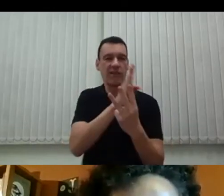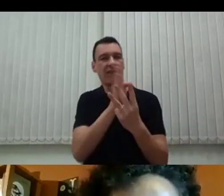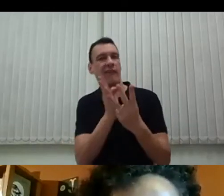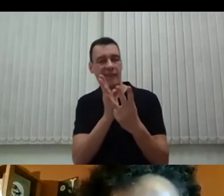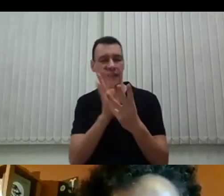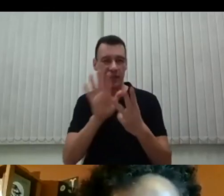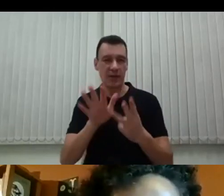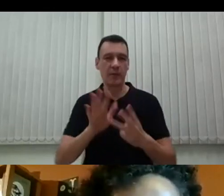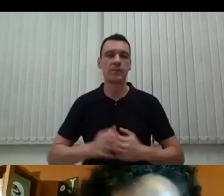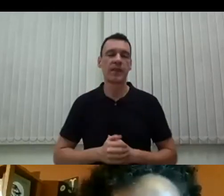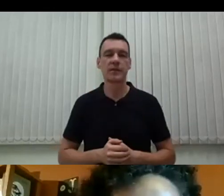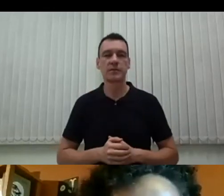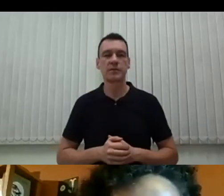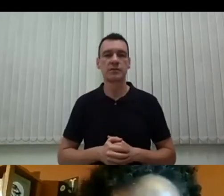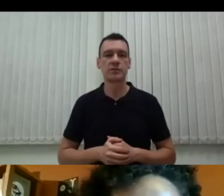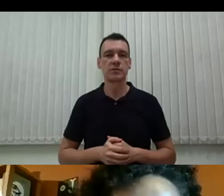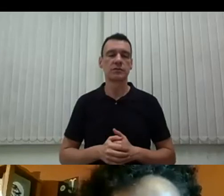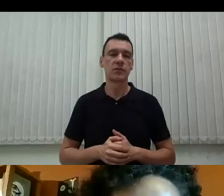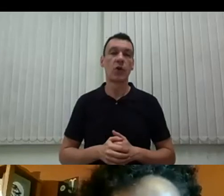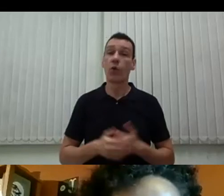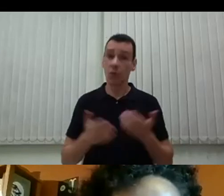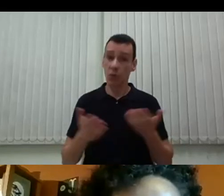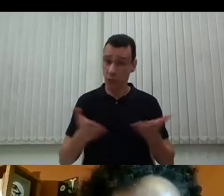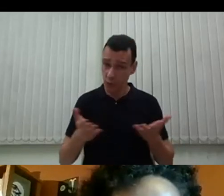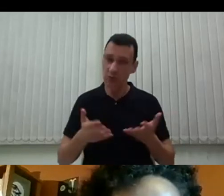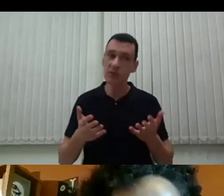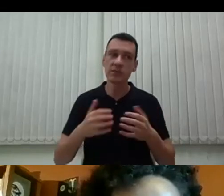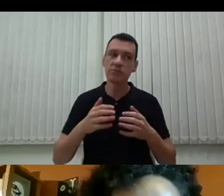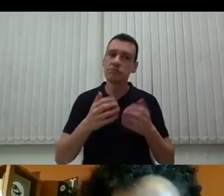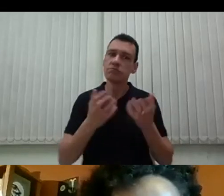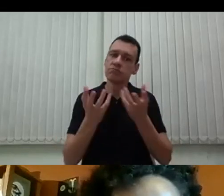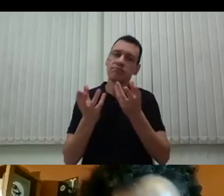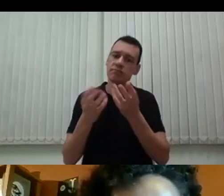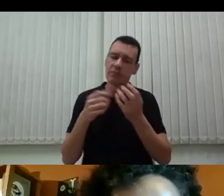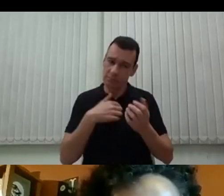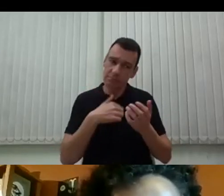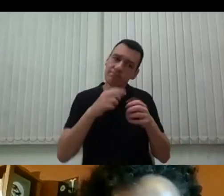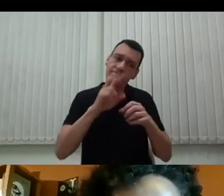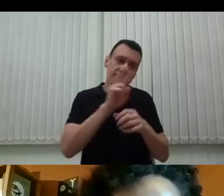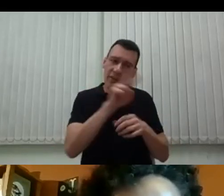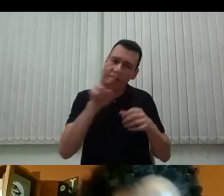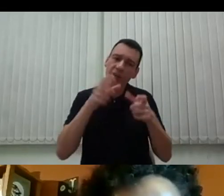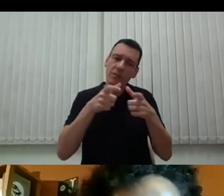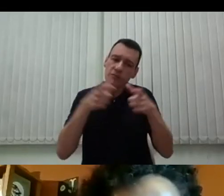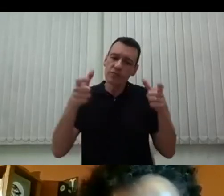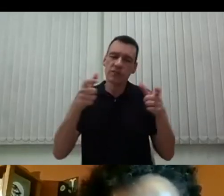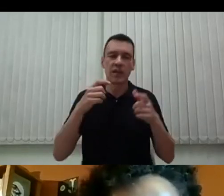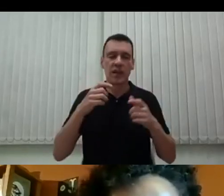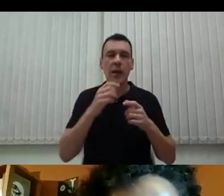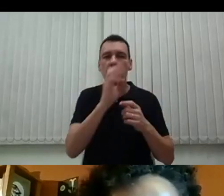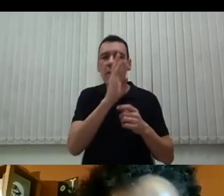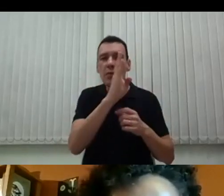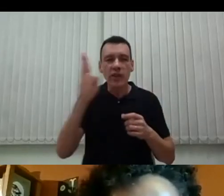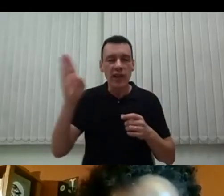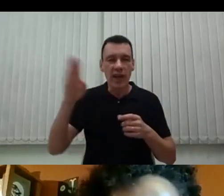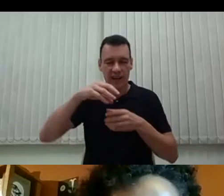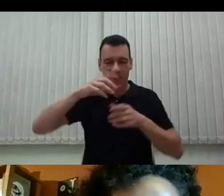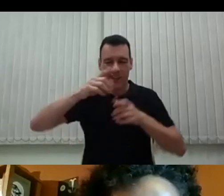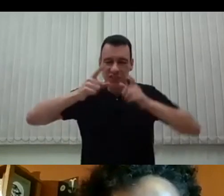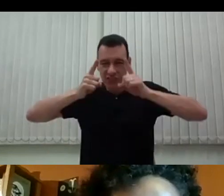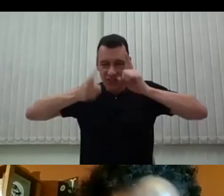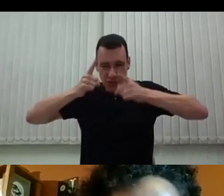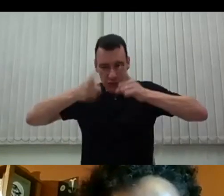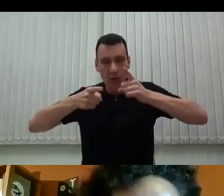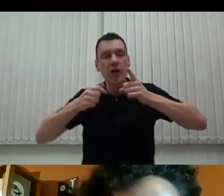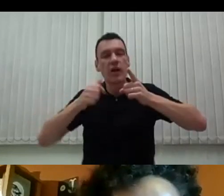mais bibliotecários negros atuando como gestores de bibliotecas públicas, principalmente nas grandes cidades. Mas nos